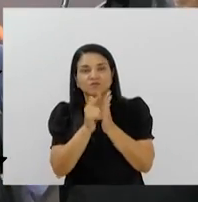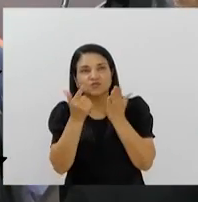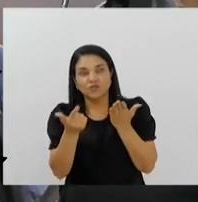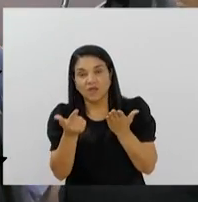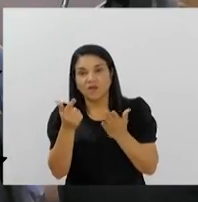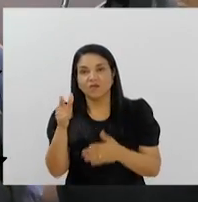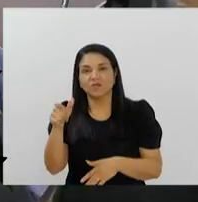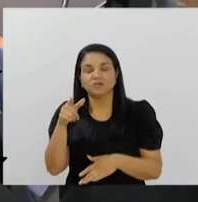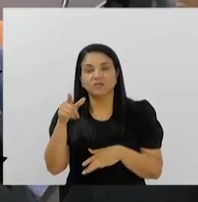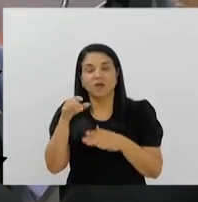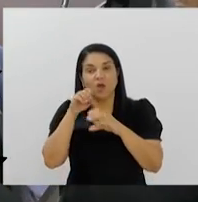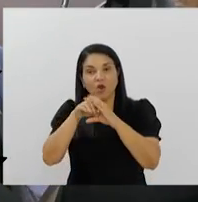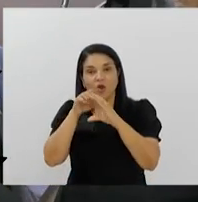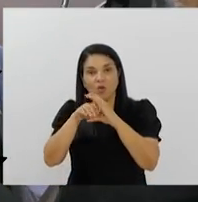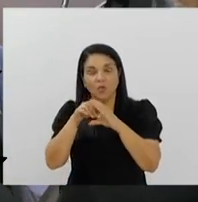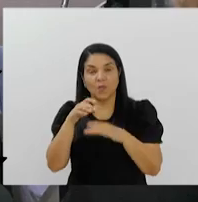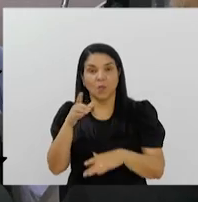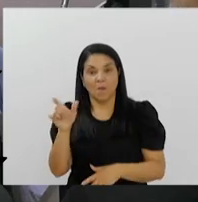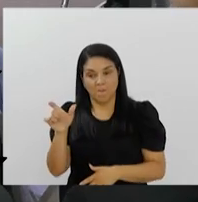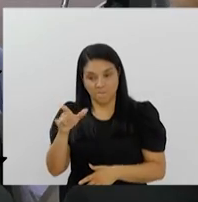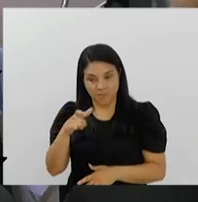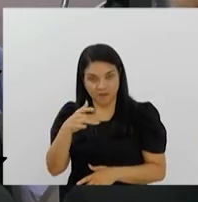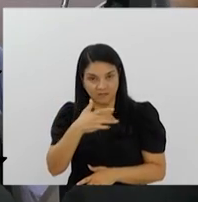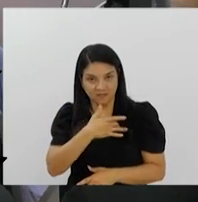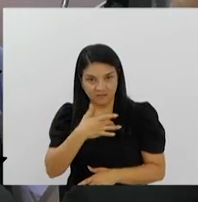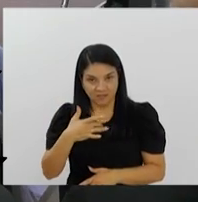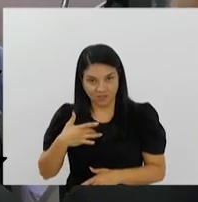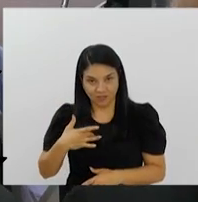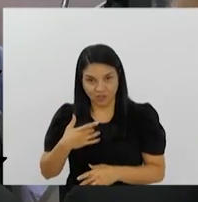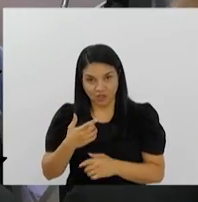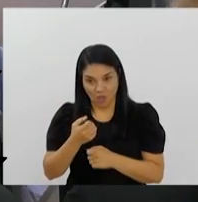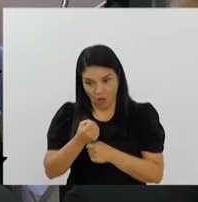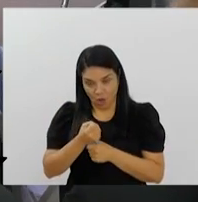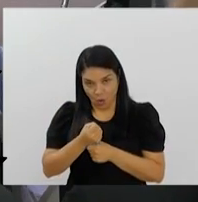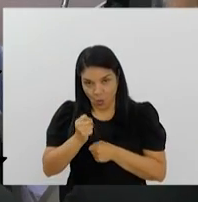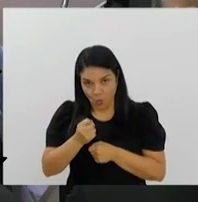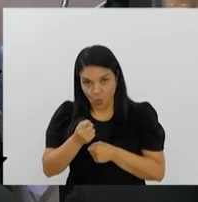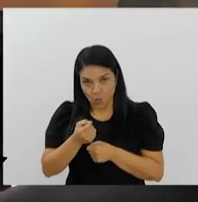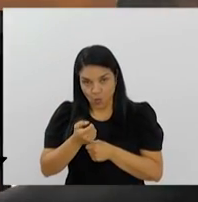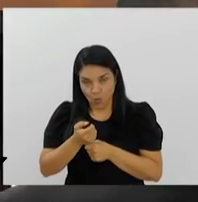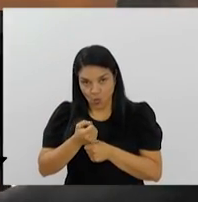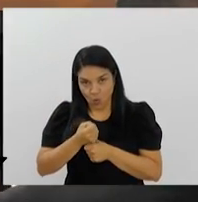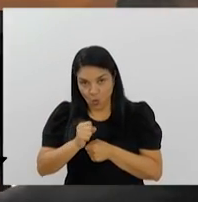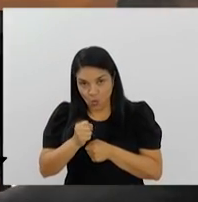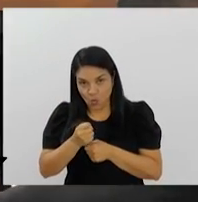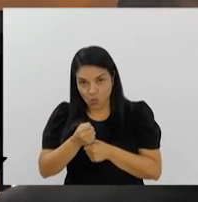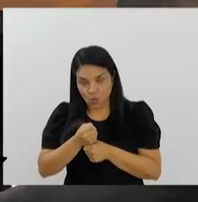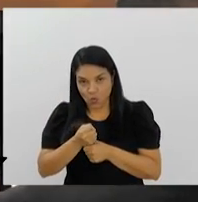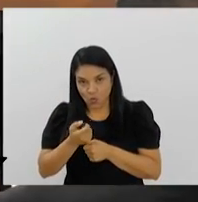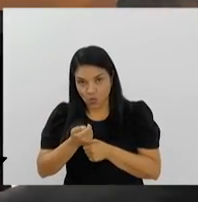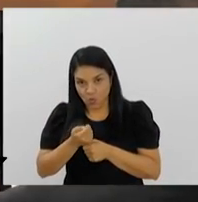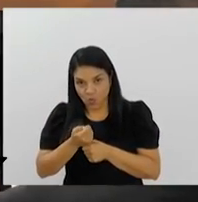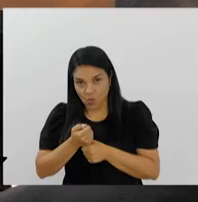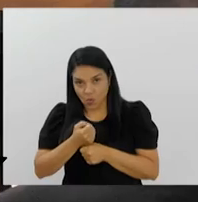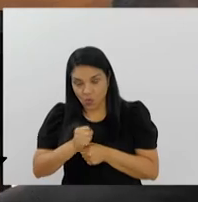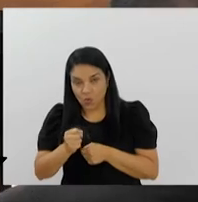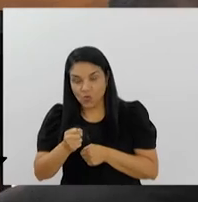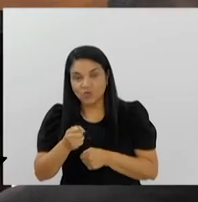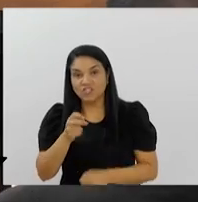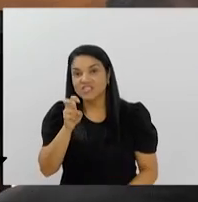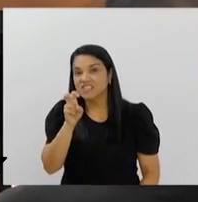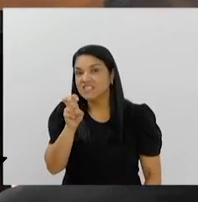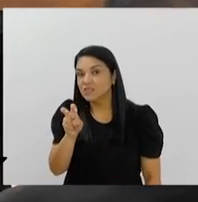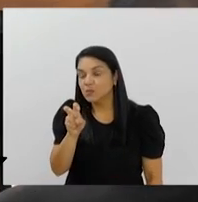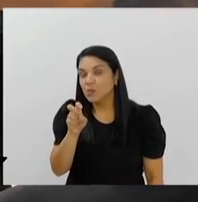quarta-feira de temro de 5 bilhões no primeiro